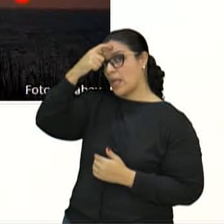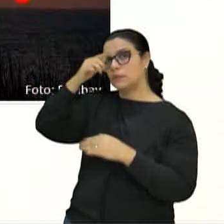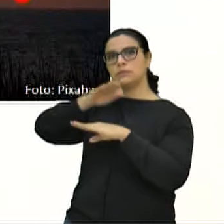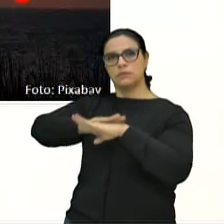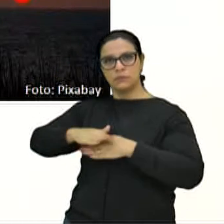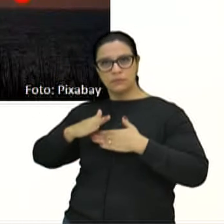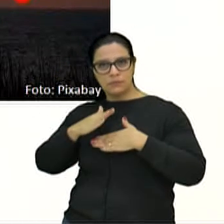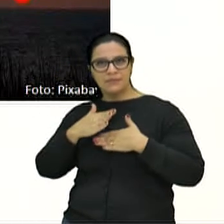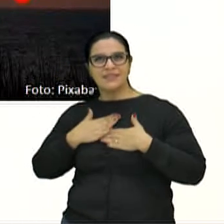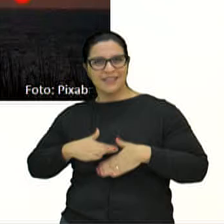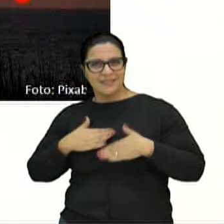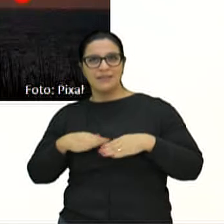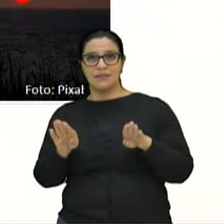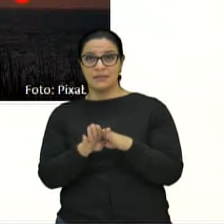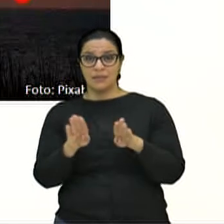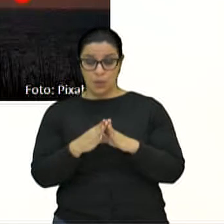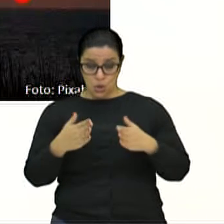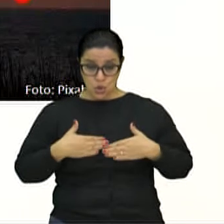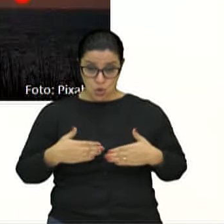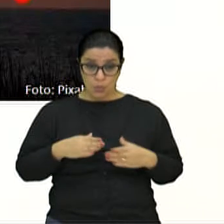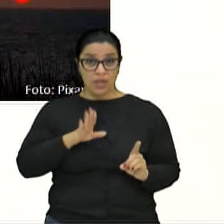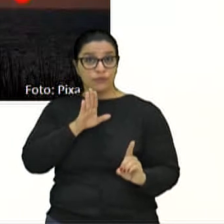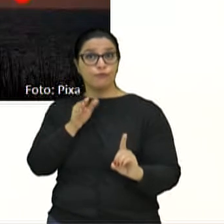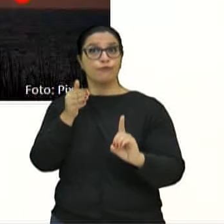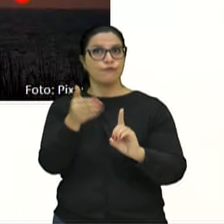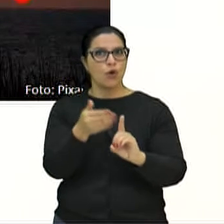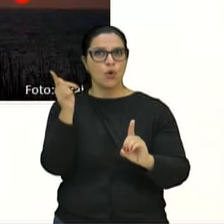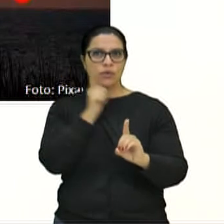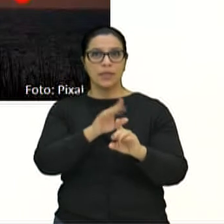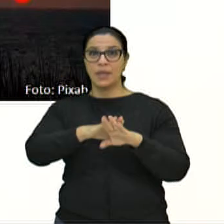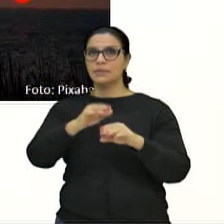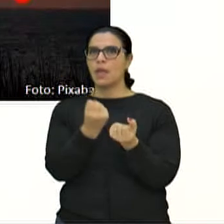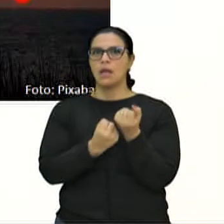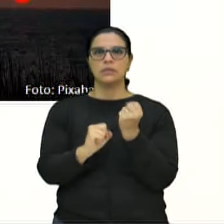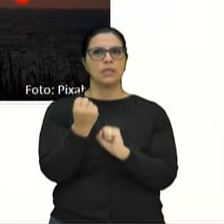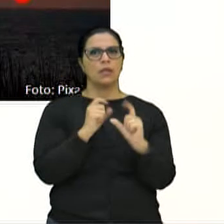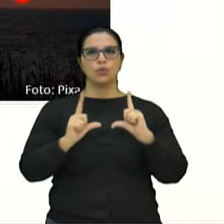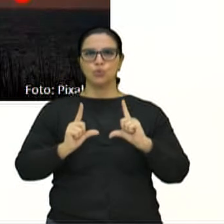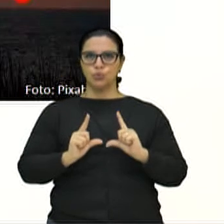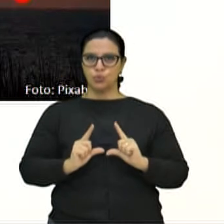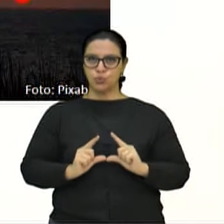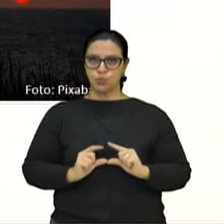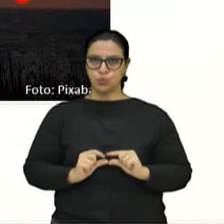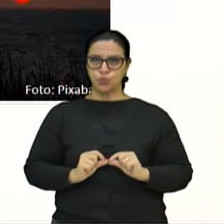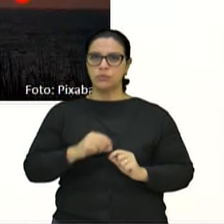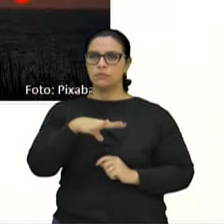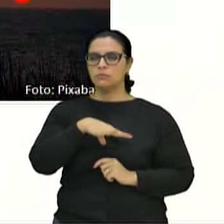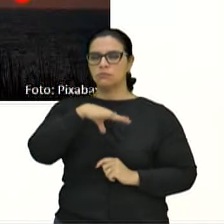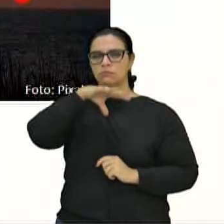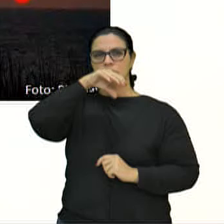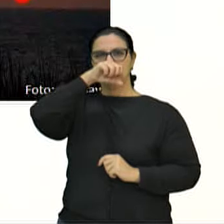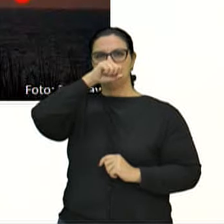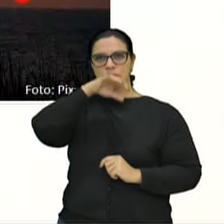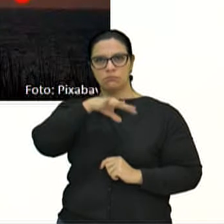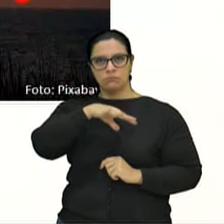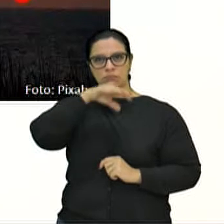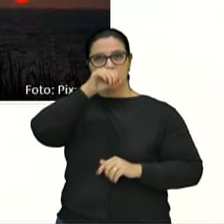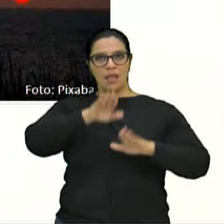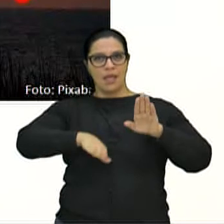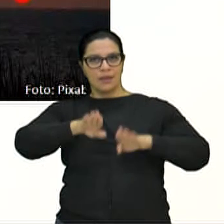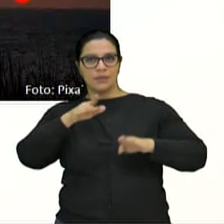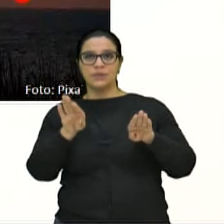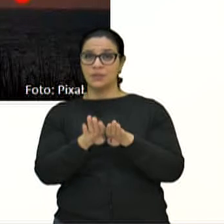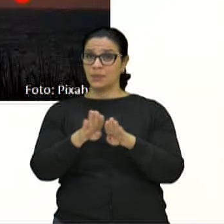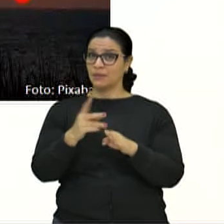do corpo, aumento da capacidade de concentração, redução da ansiedade, equilíbrio da respiração, entre outros benefícios que